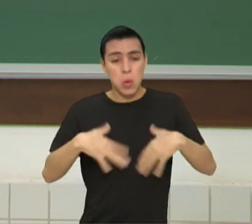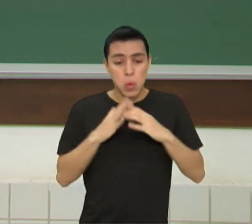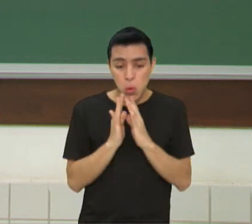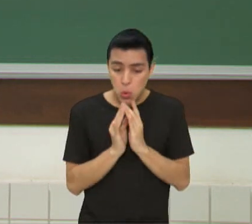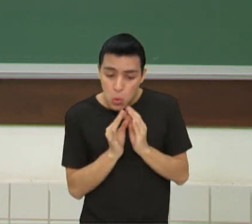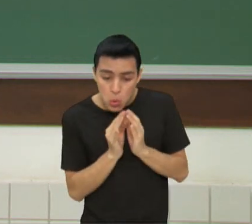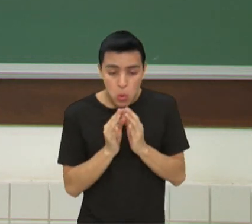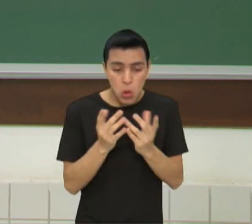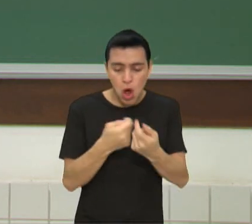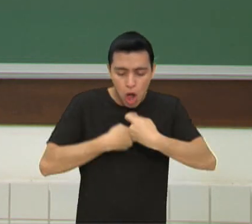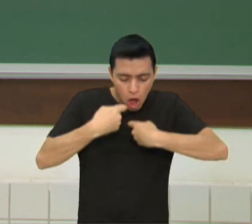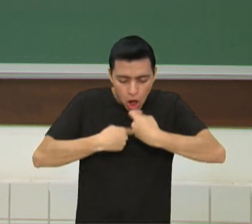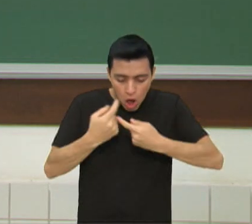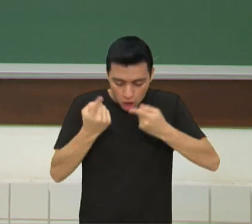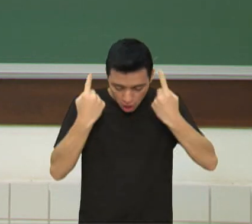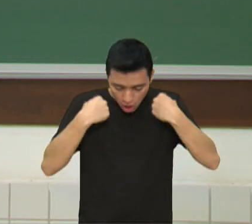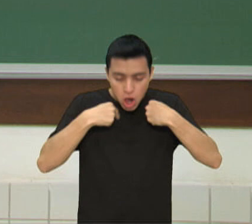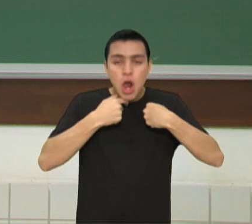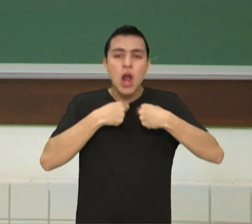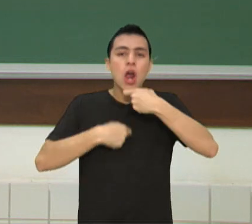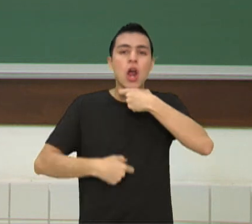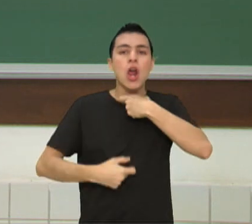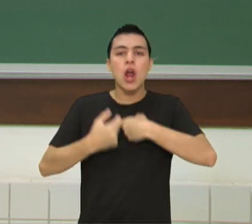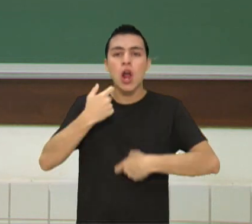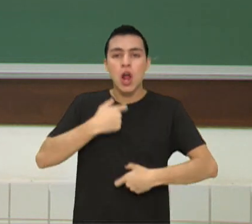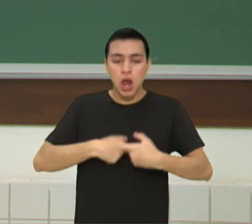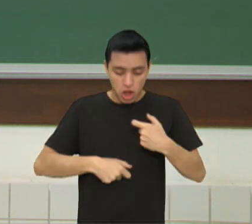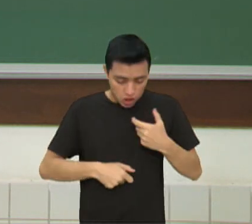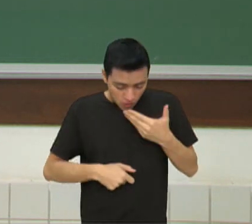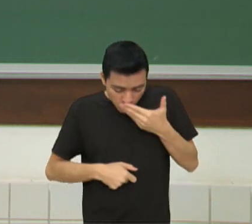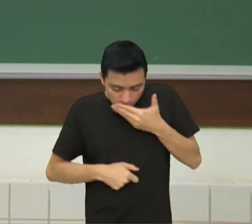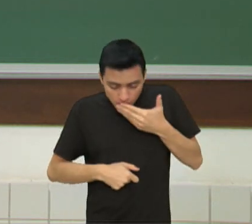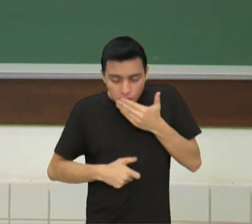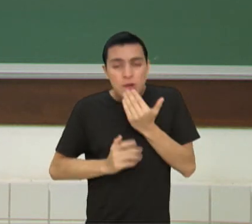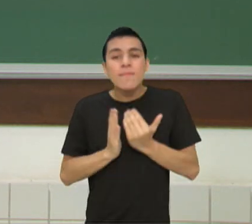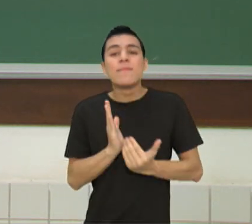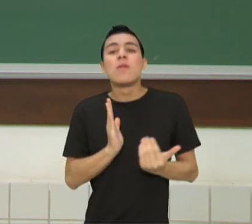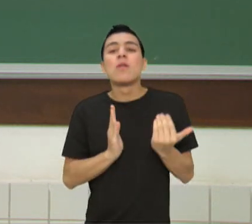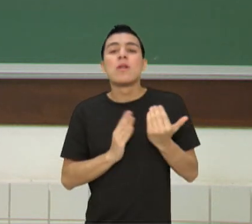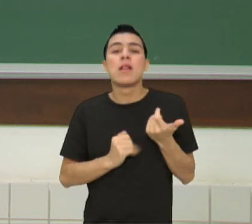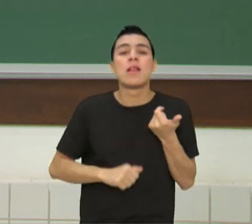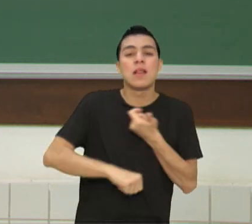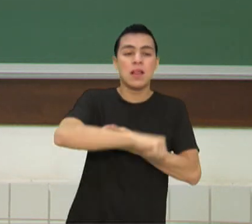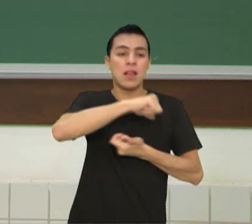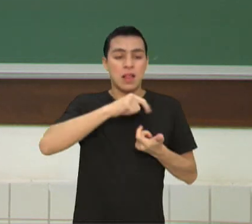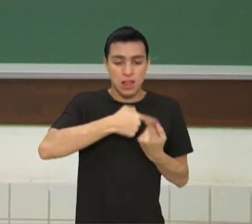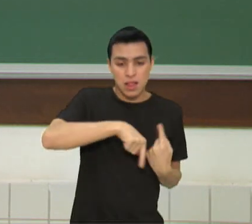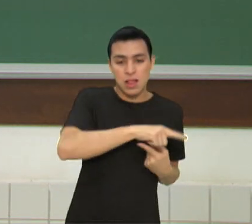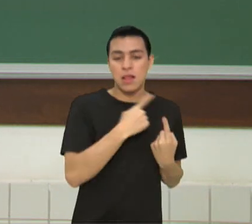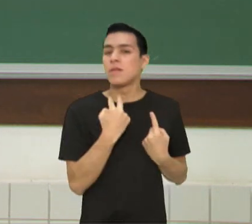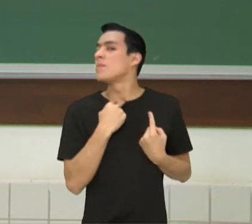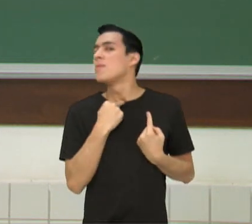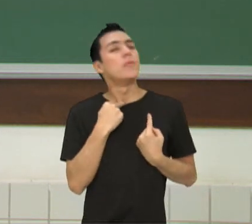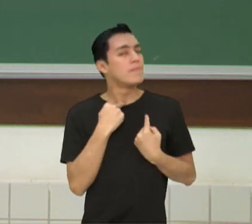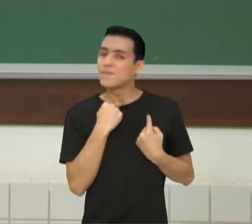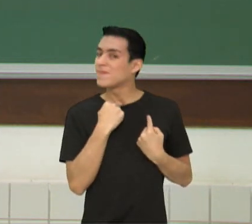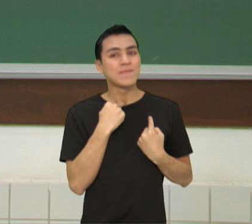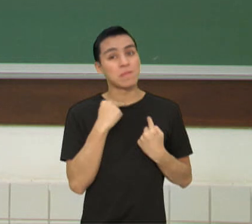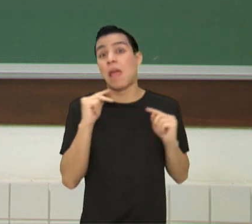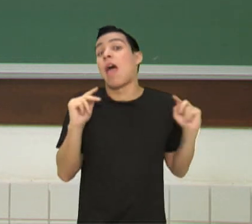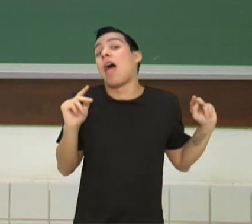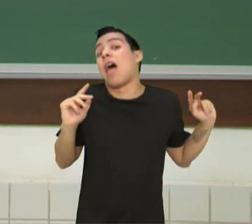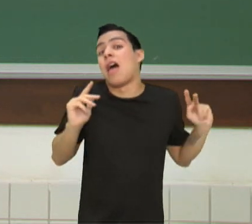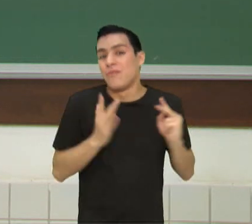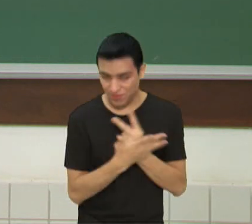Quando esse amido é digerido, o excesso de açúcar que é transformado não pode ficar circulando no seu sangue. O que é feito com